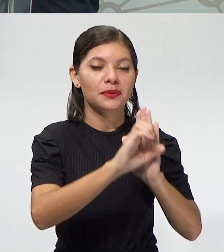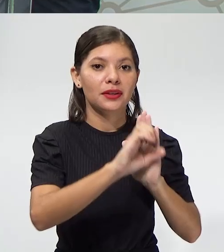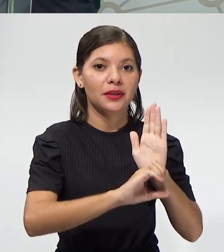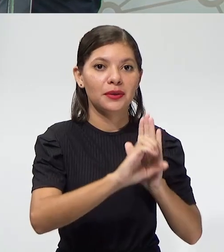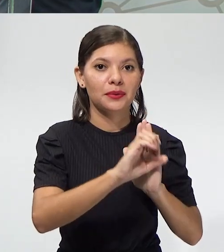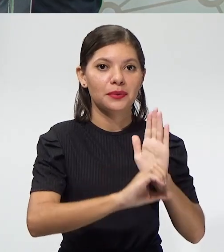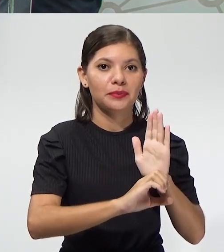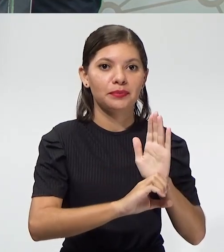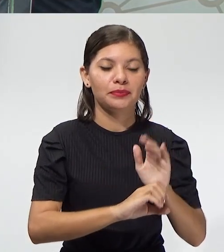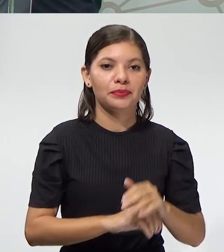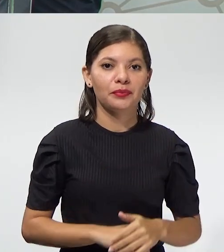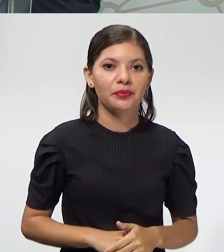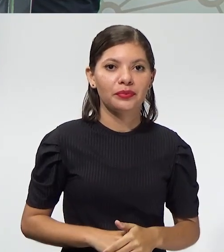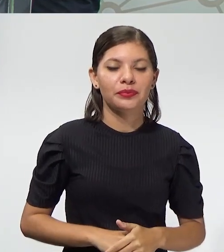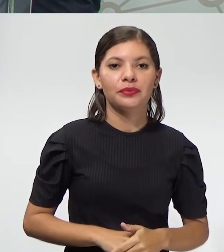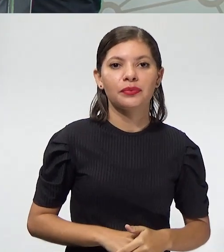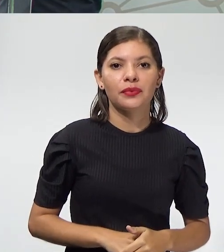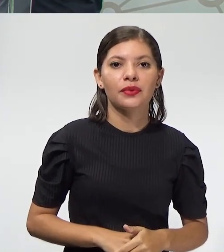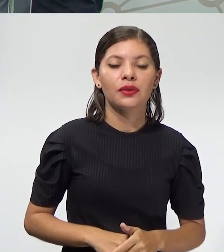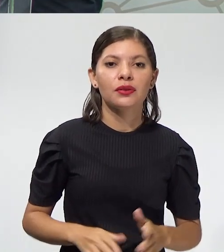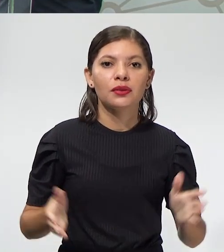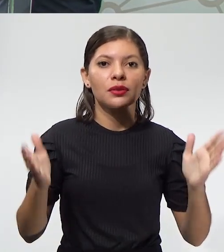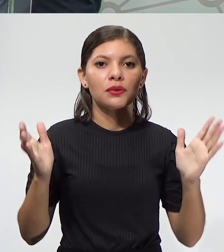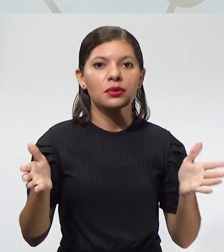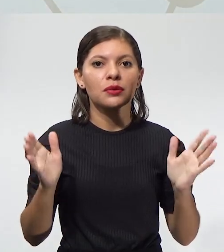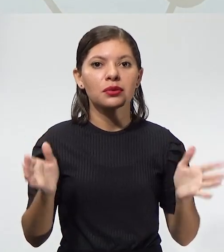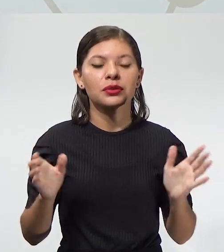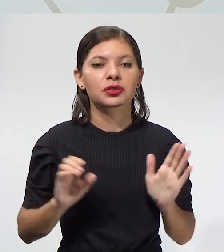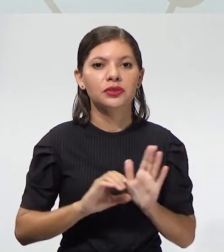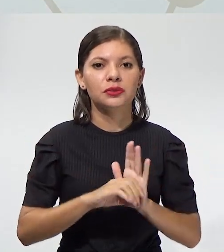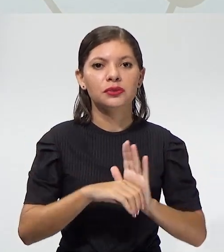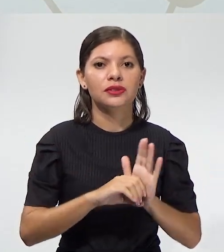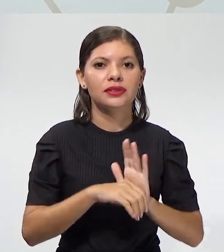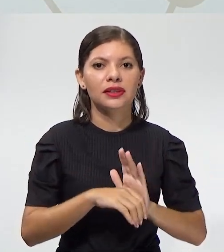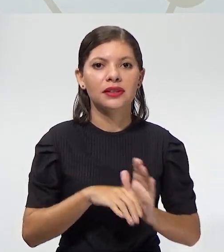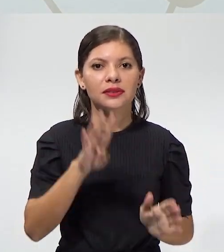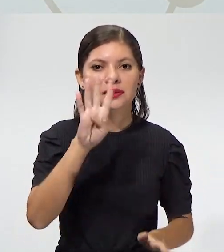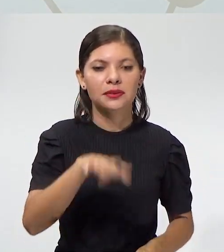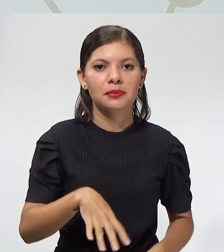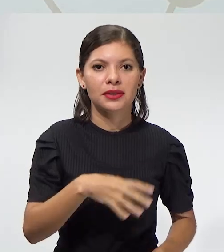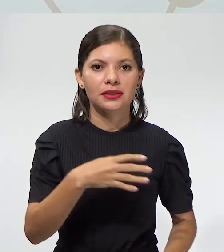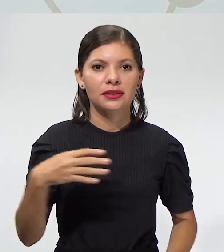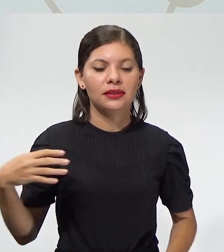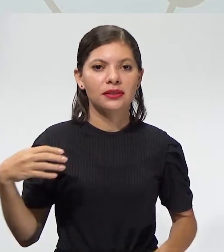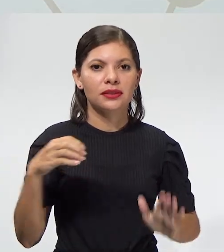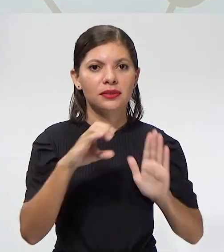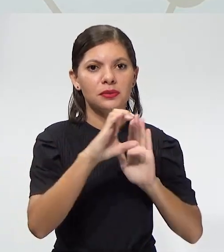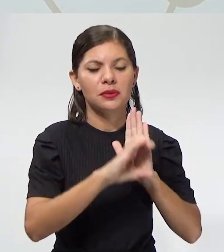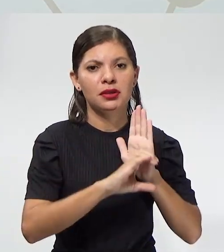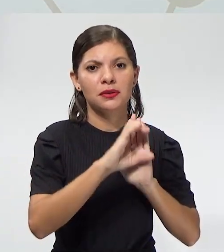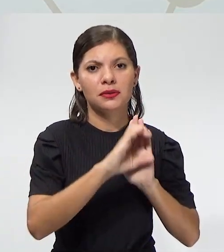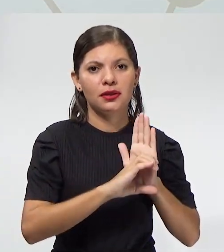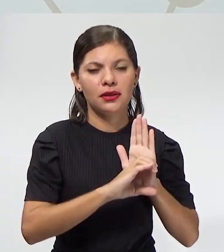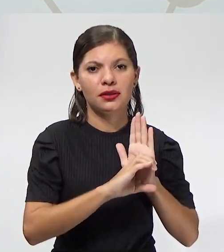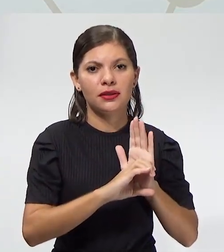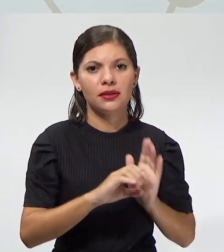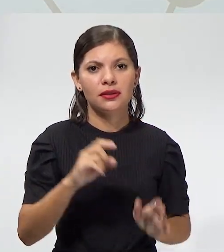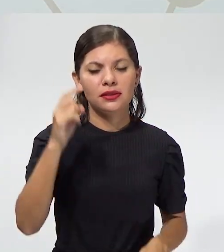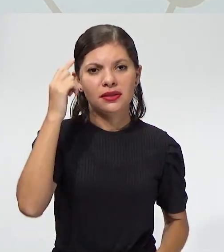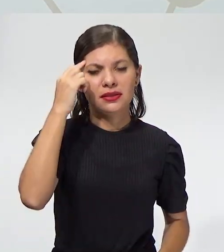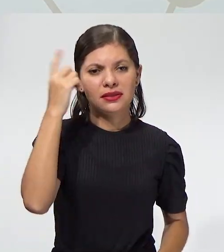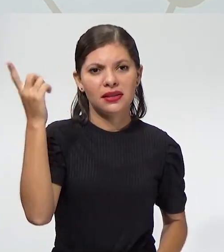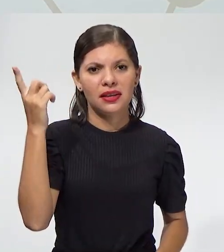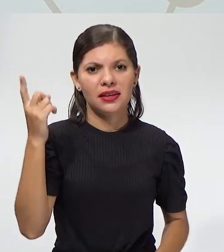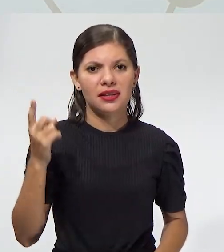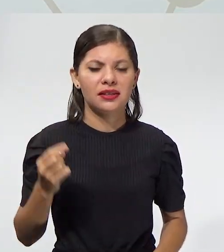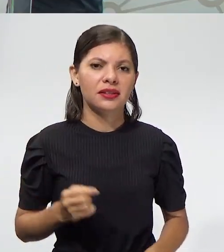usa mais hoje em dia. A gente já tem até alguns outros conceitos, como matriz curricular, né, para tirar de fato essa ideia de você